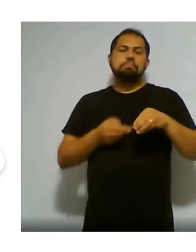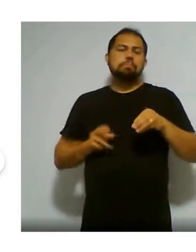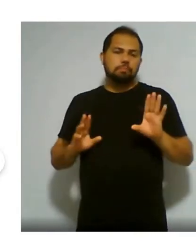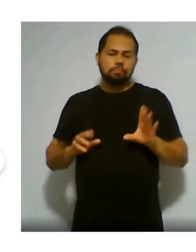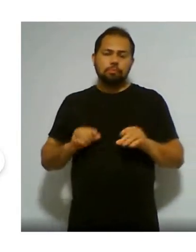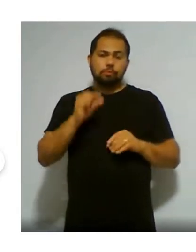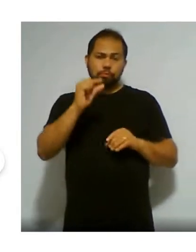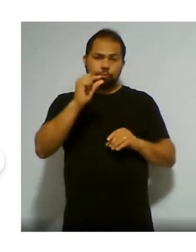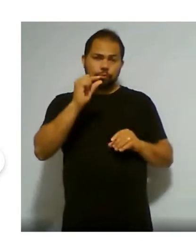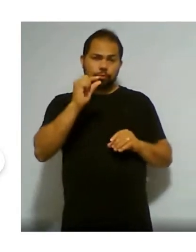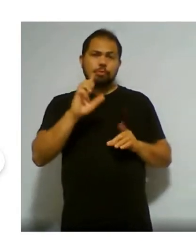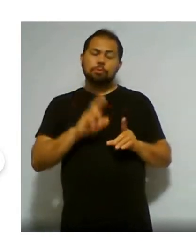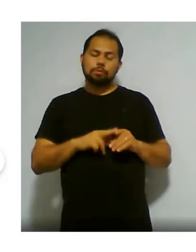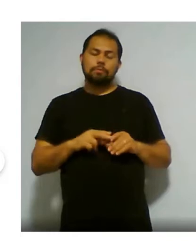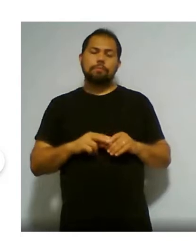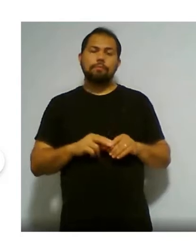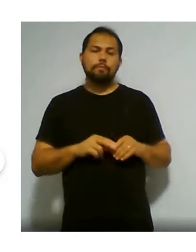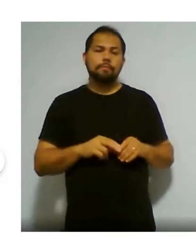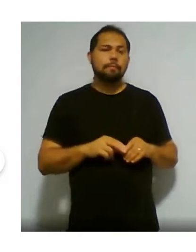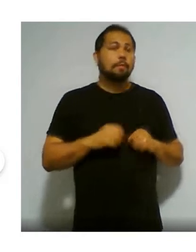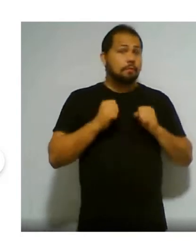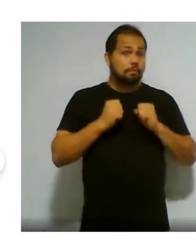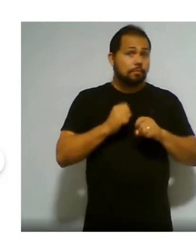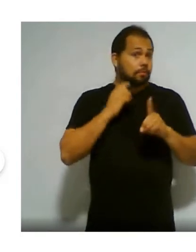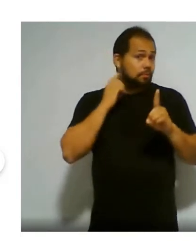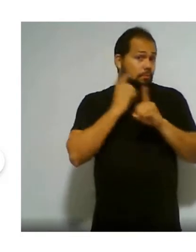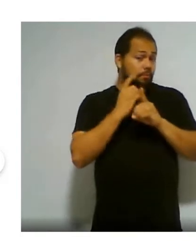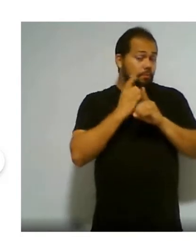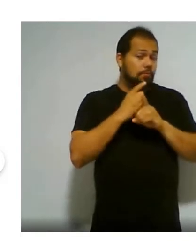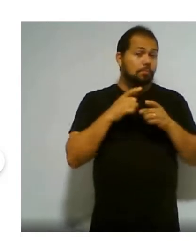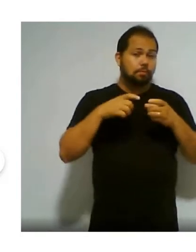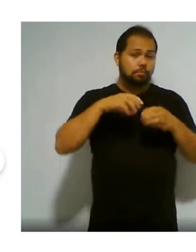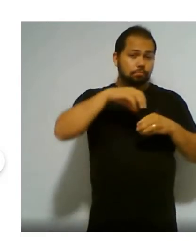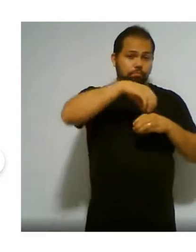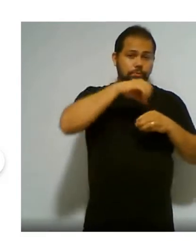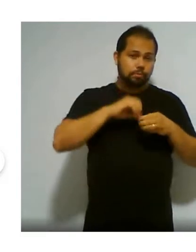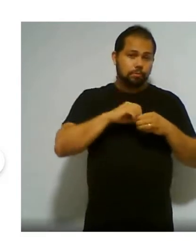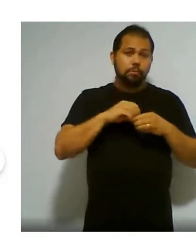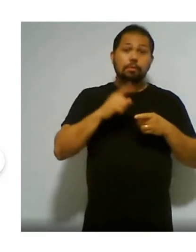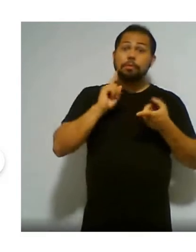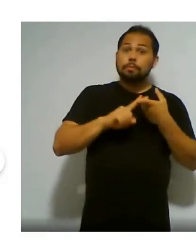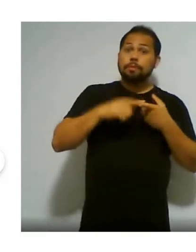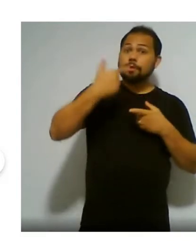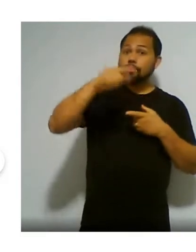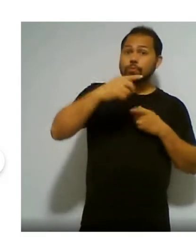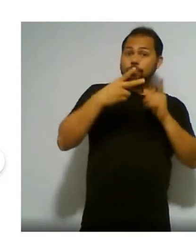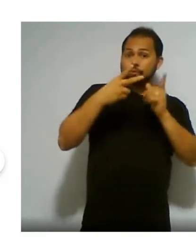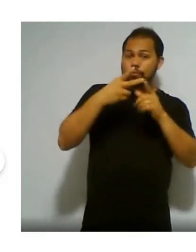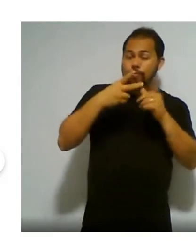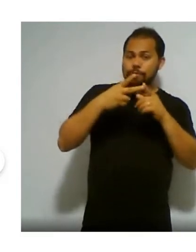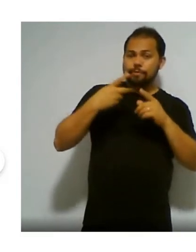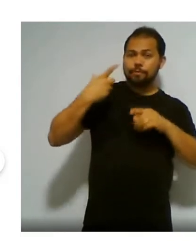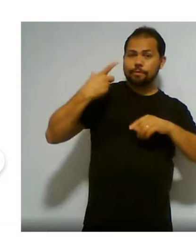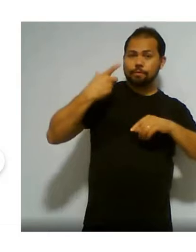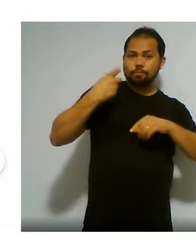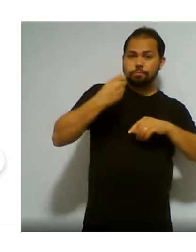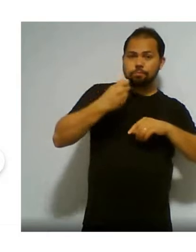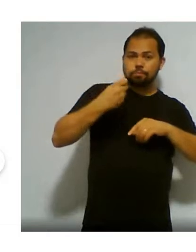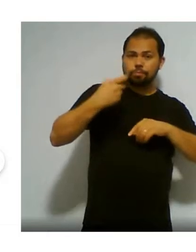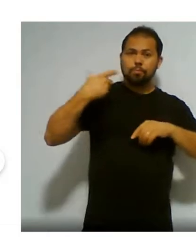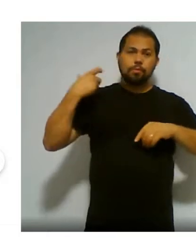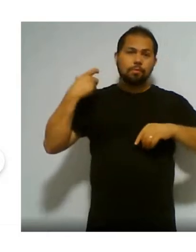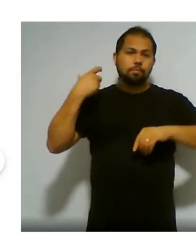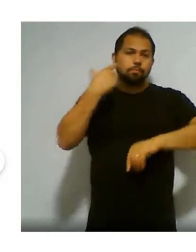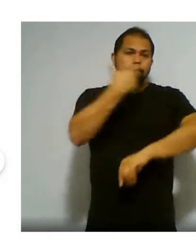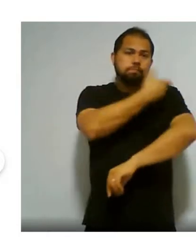coloca lá no processador. Vocês podem encontrar nesse formato aqui de seringa, né? Então aqui vocês vão tirar essa ponteira